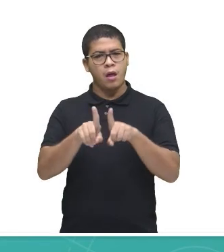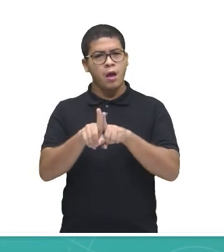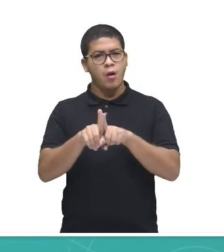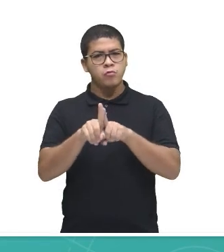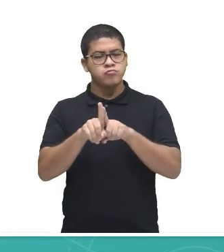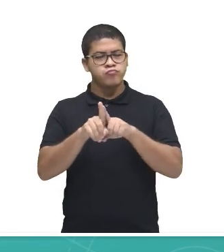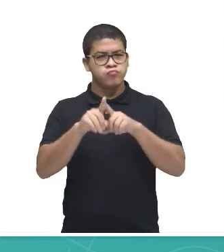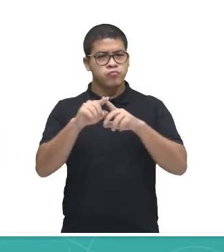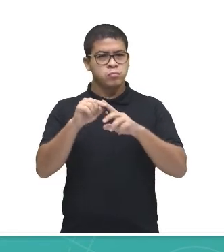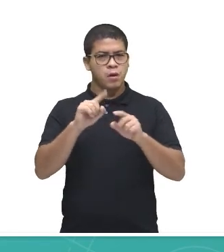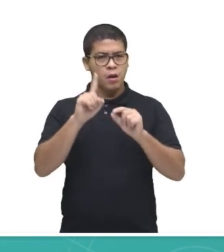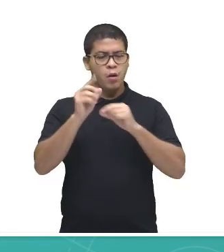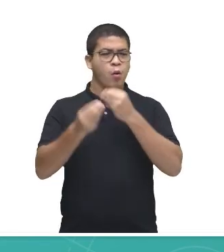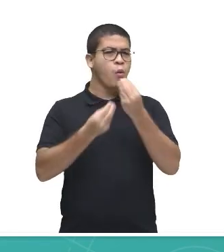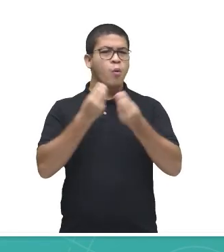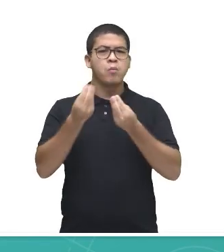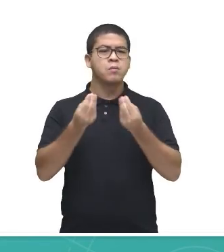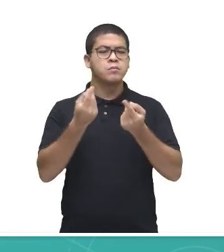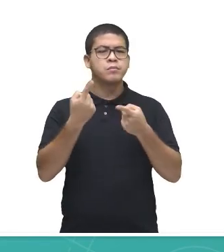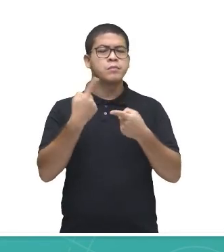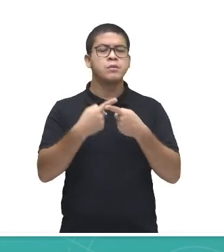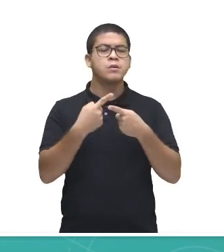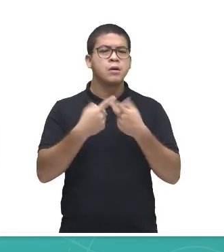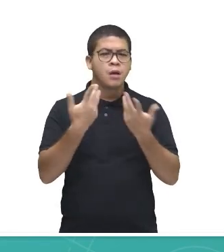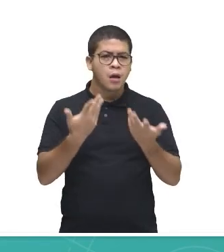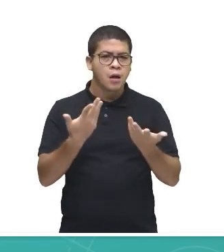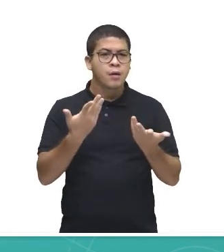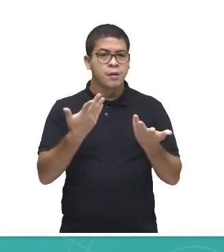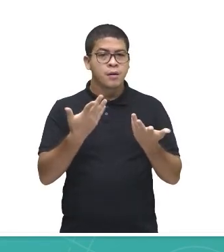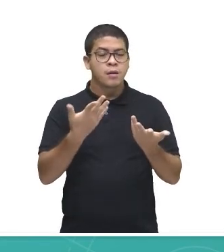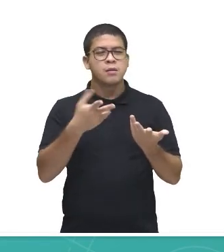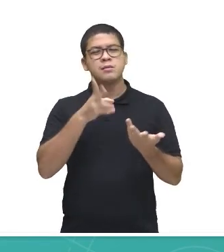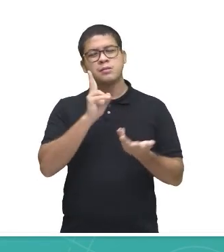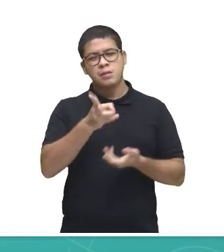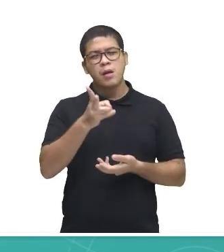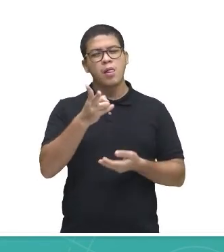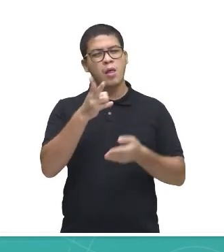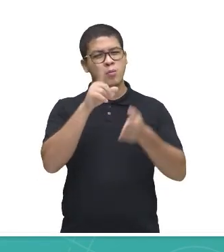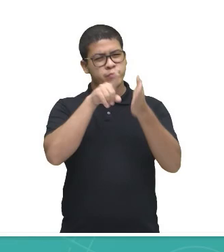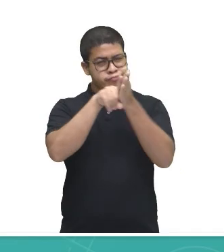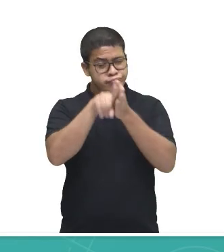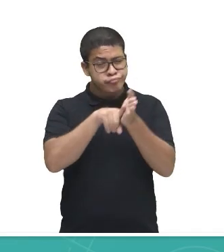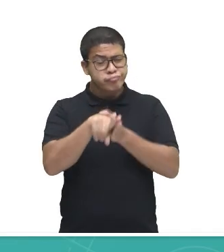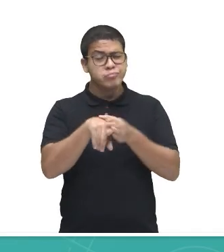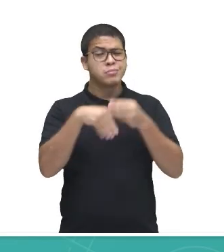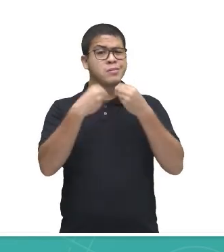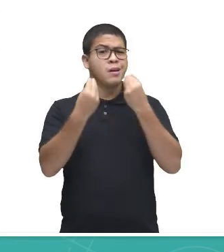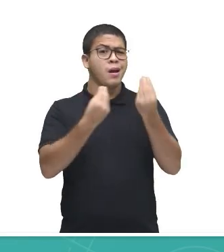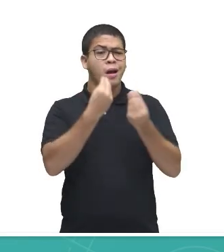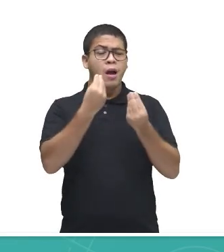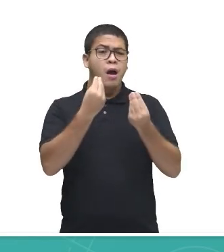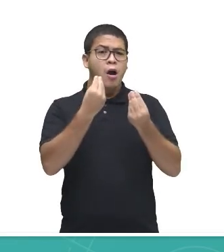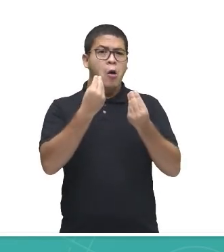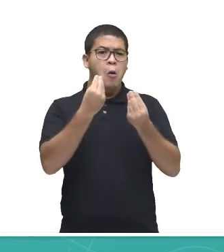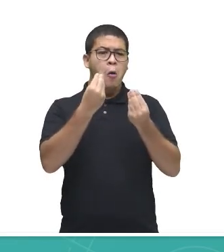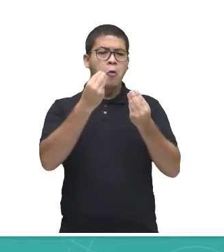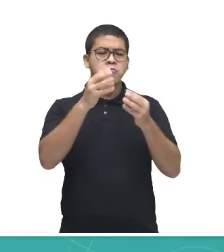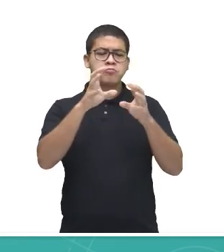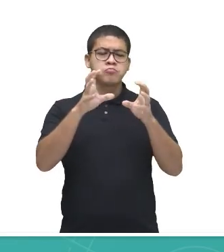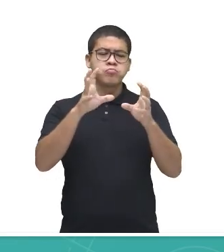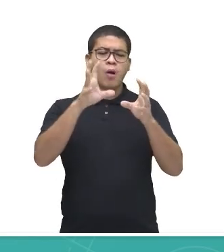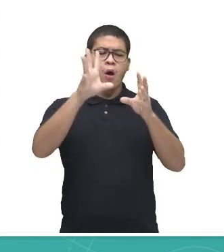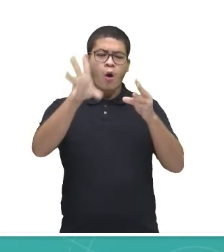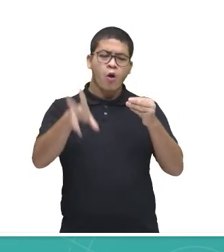ó. Por quê? Porque a gente sempre deve procurar o ângulo correspondente a ele, ou seja,